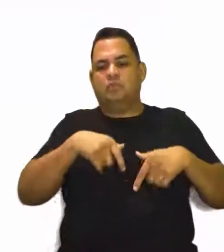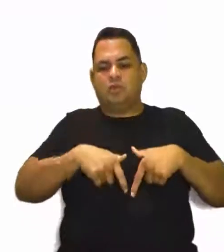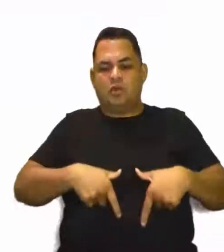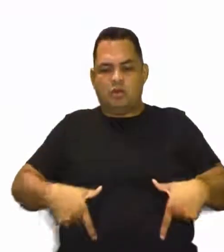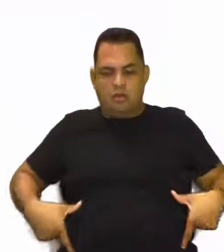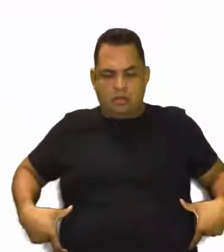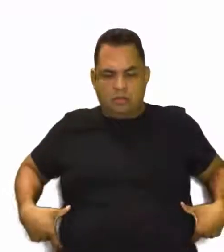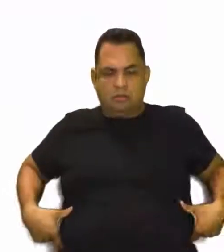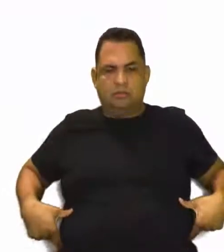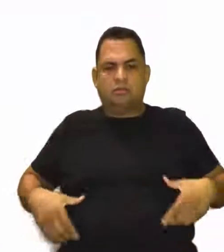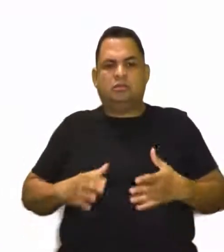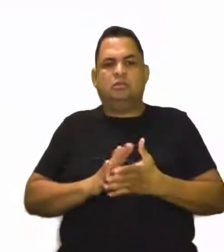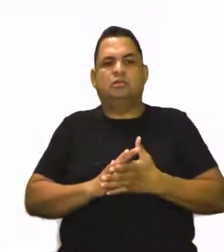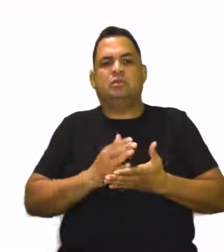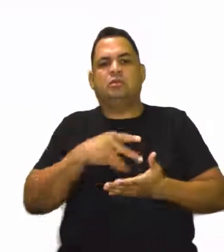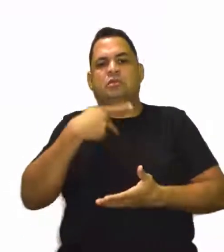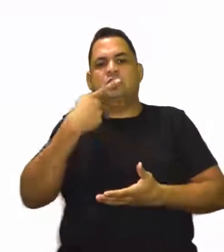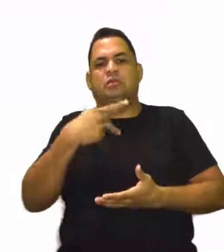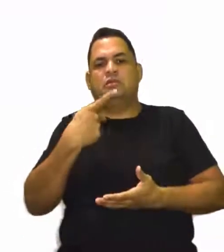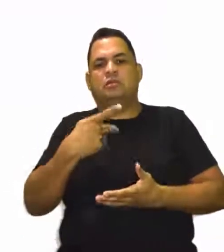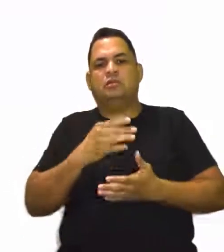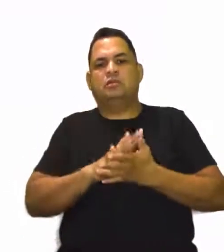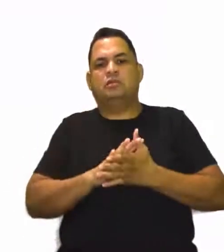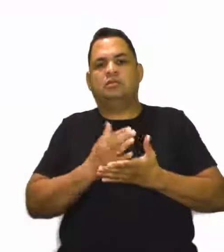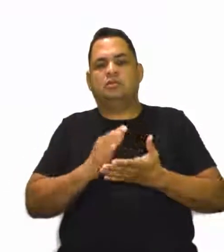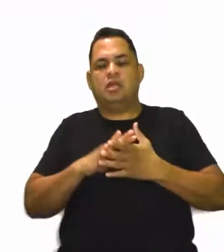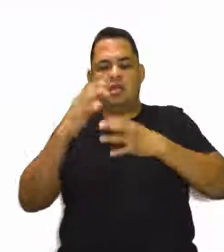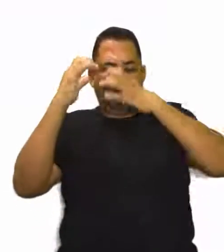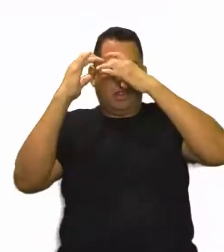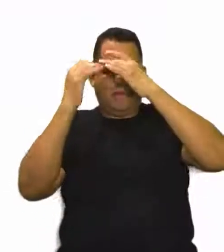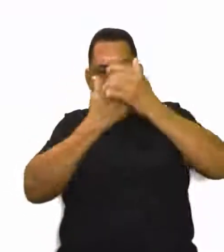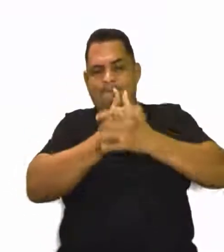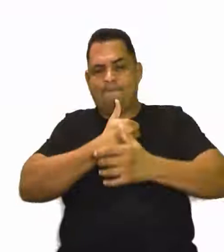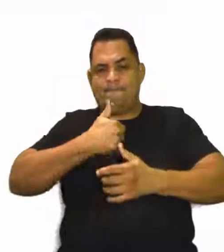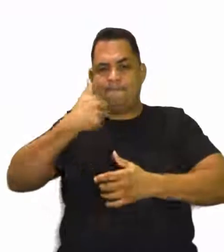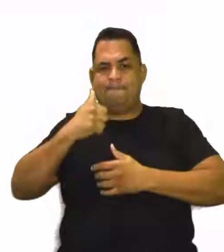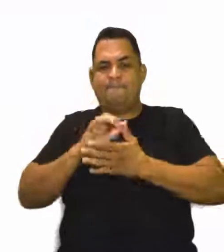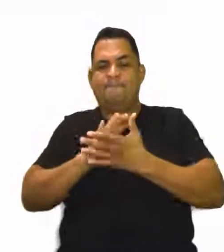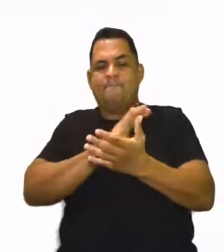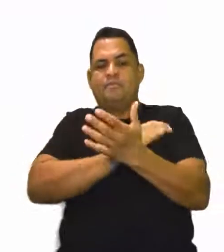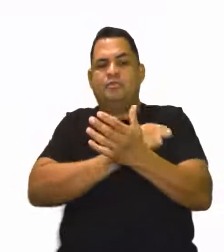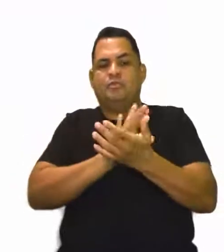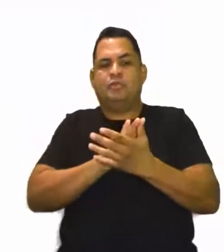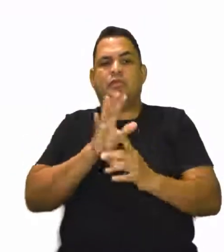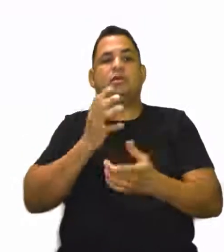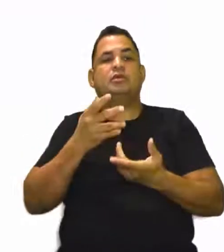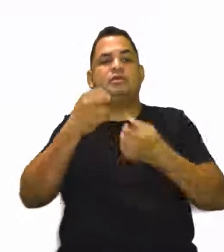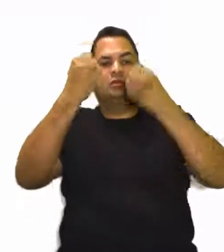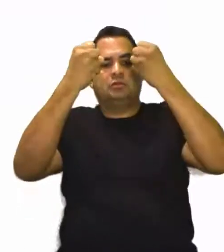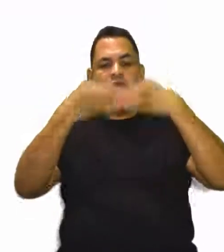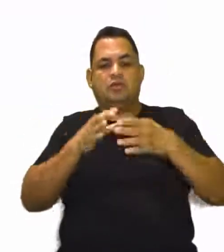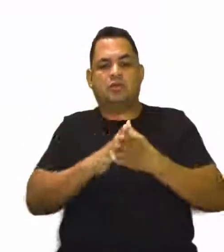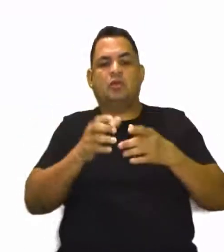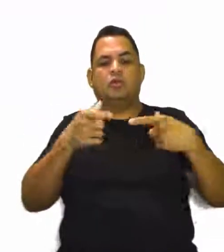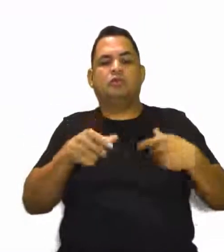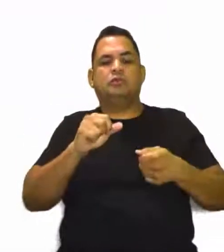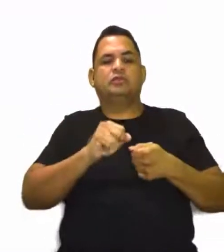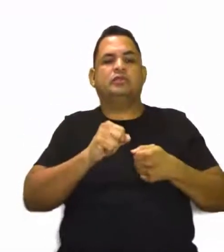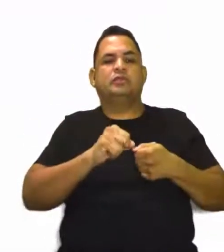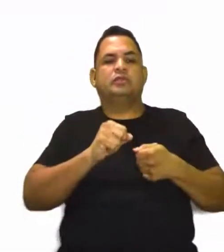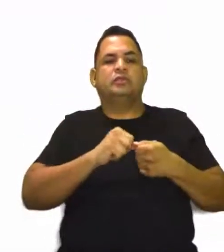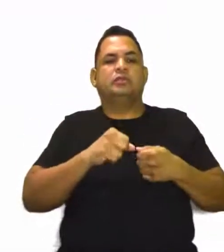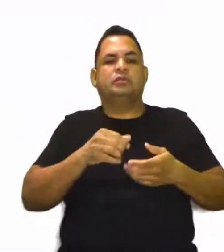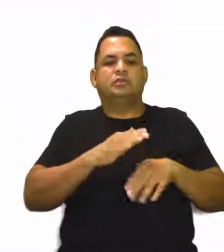região do core, vai falar da eficiência neuromuscular e abordamos os locais do